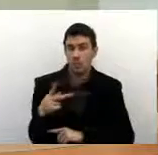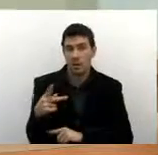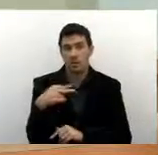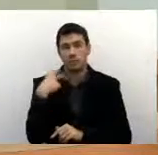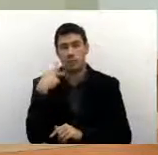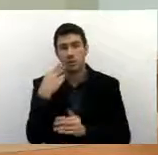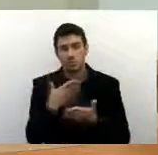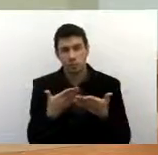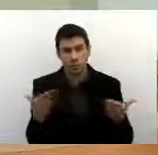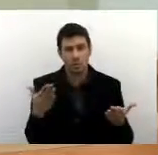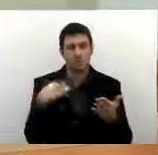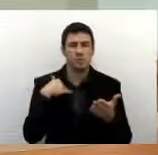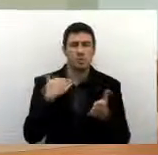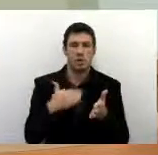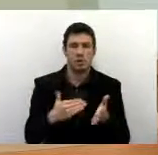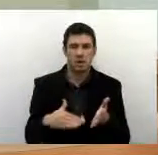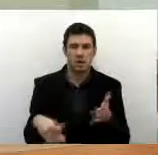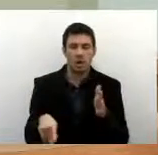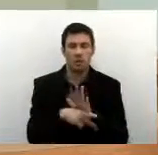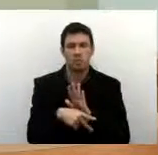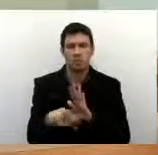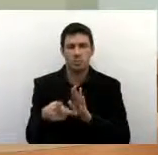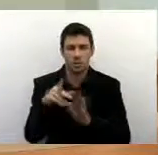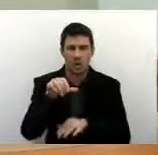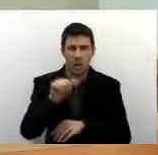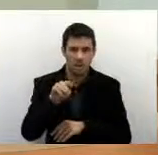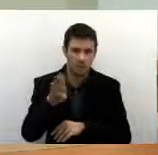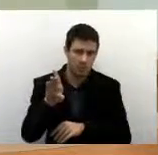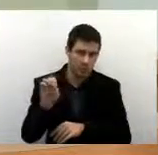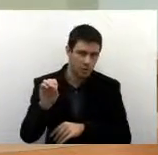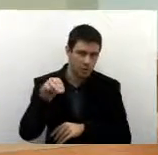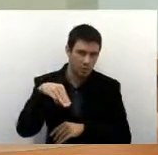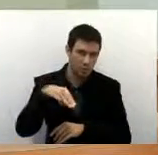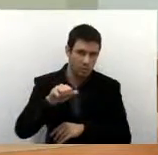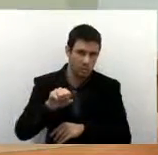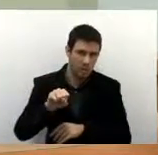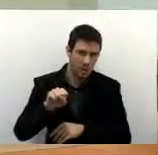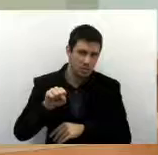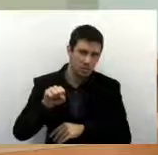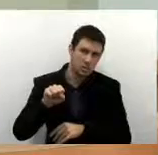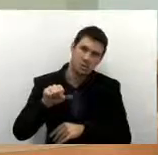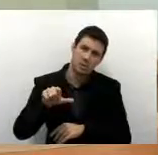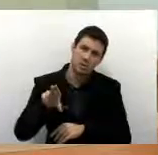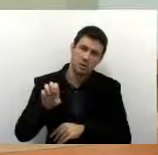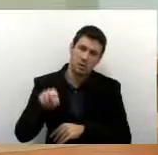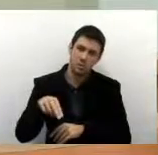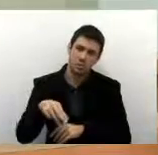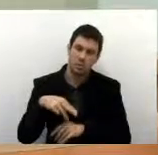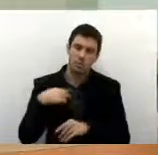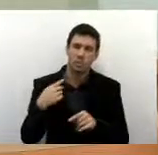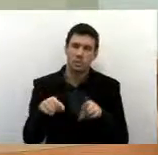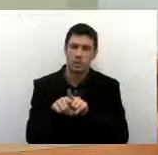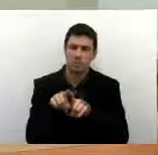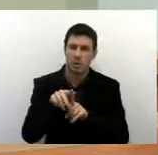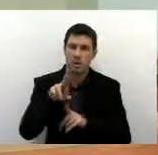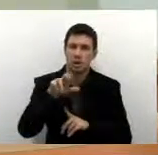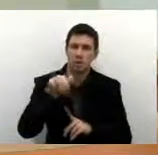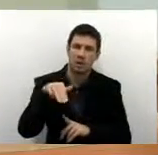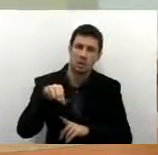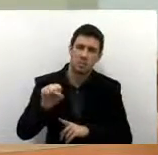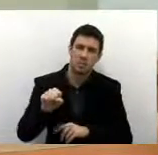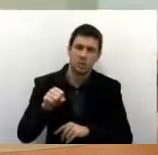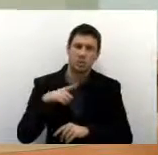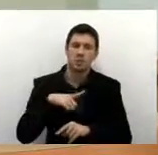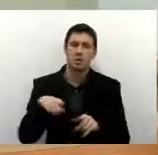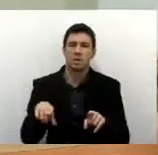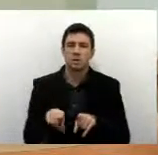vereadores, secretário Abdo Maslum, e o vereador Rômulo também se faz presente aqui, senhor presidente.